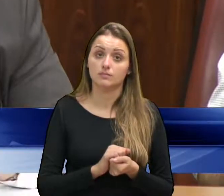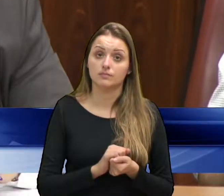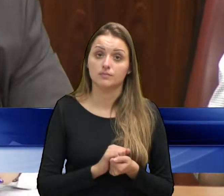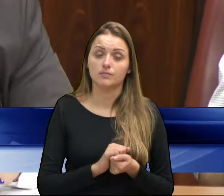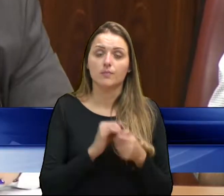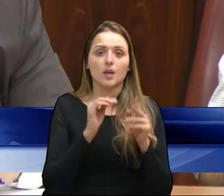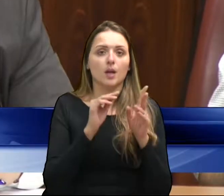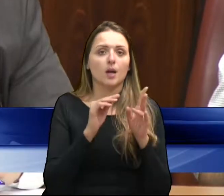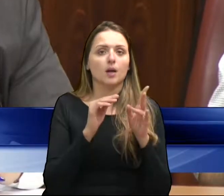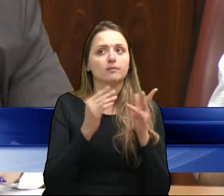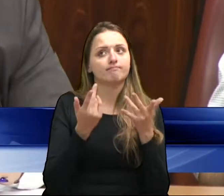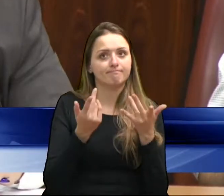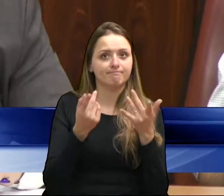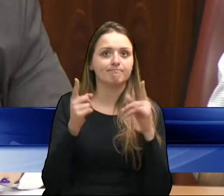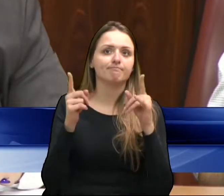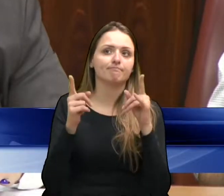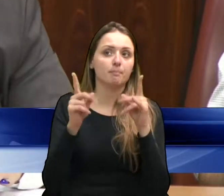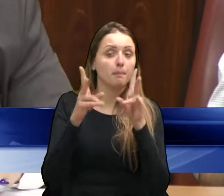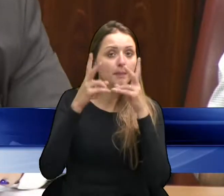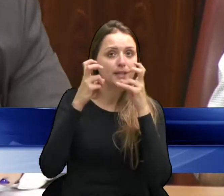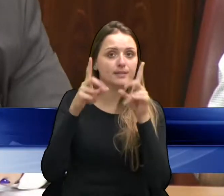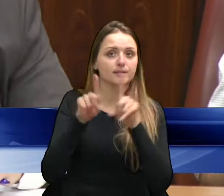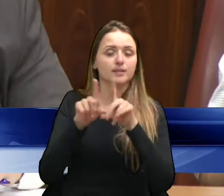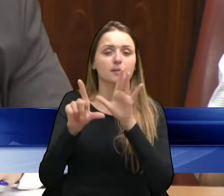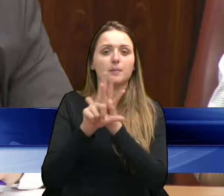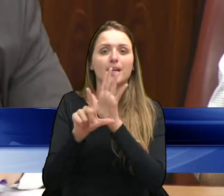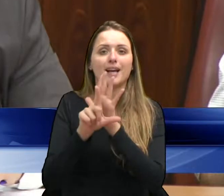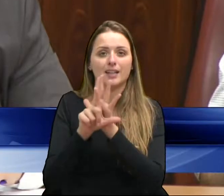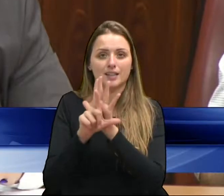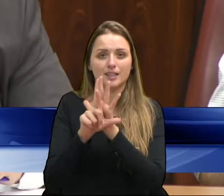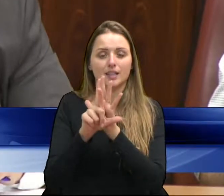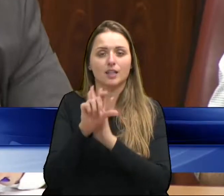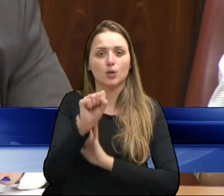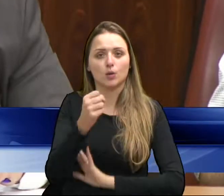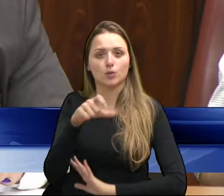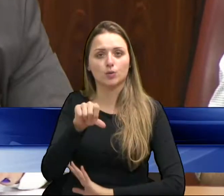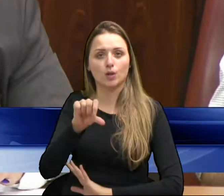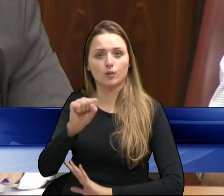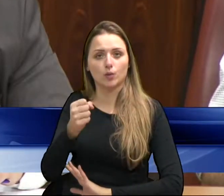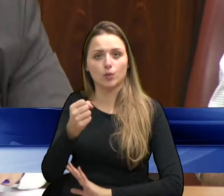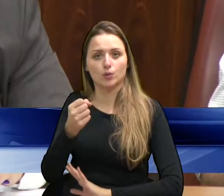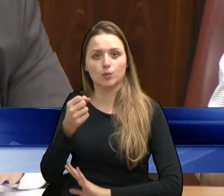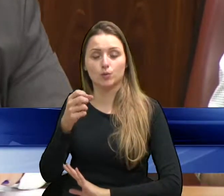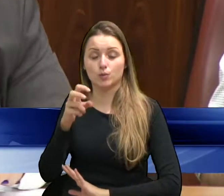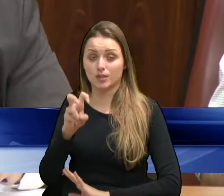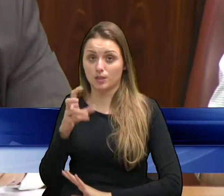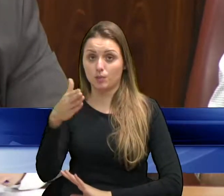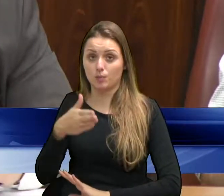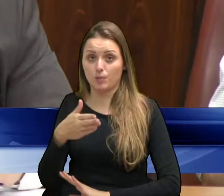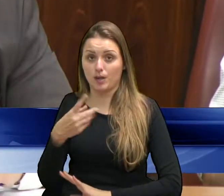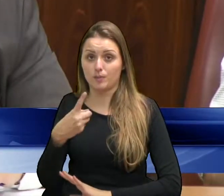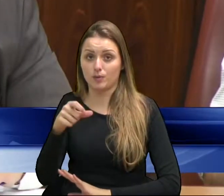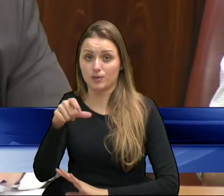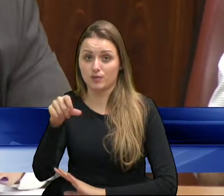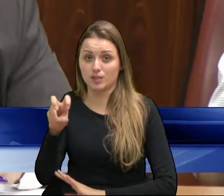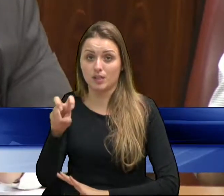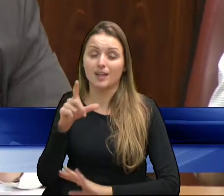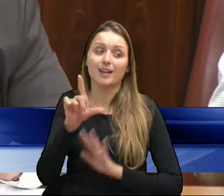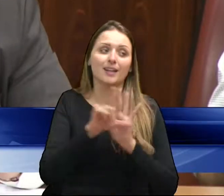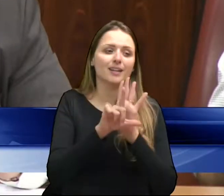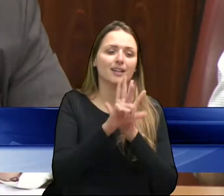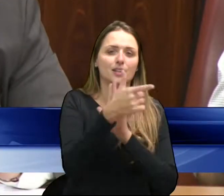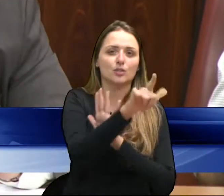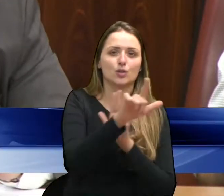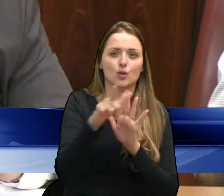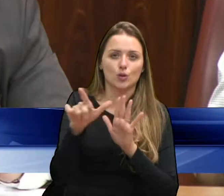com a lei federal que regula as concessões públicas, 8987 de 95, e leis esparsas de outro município,